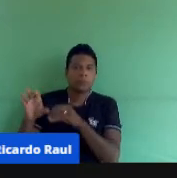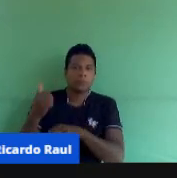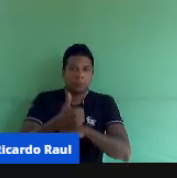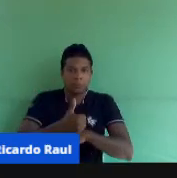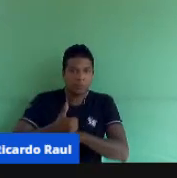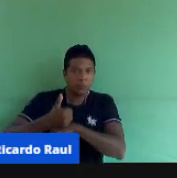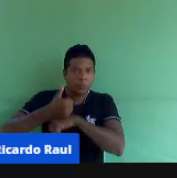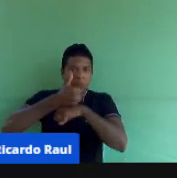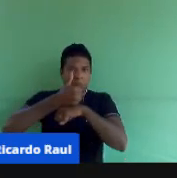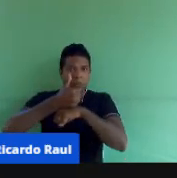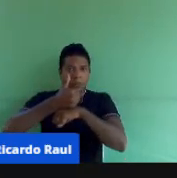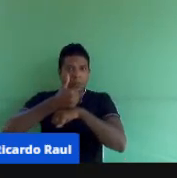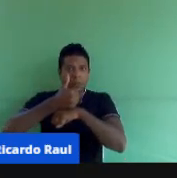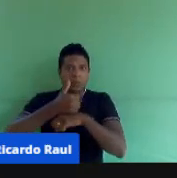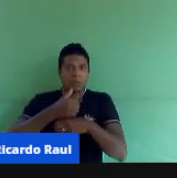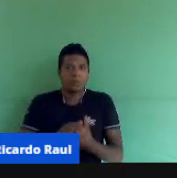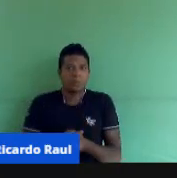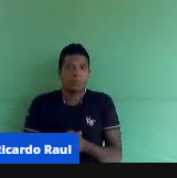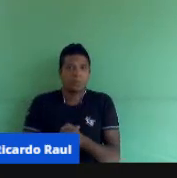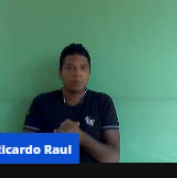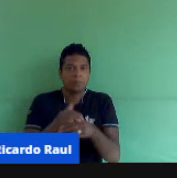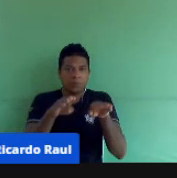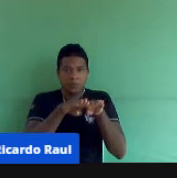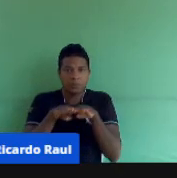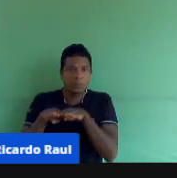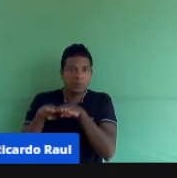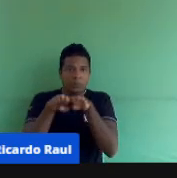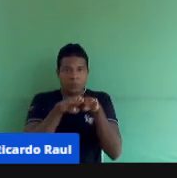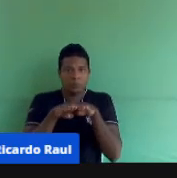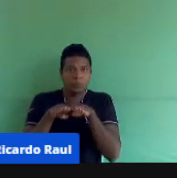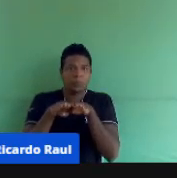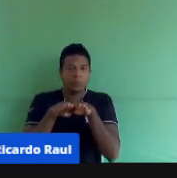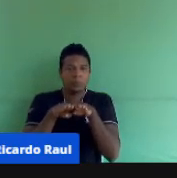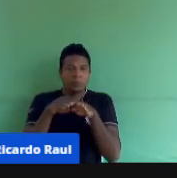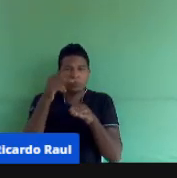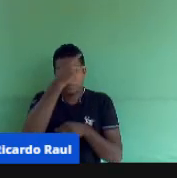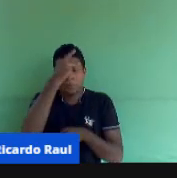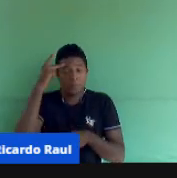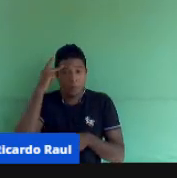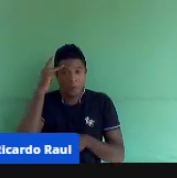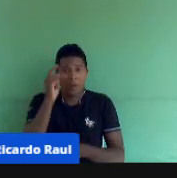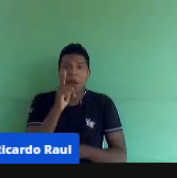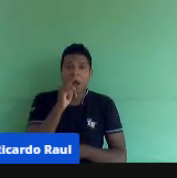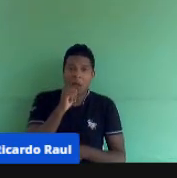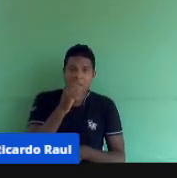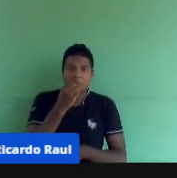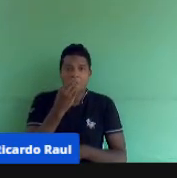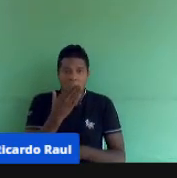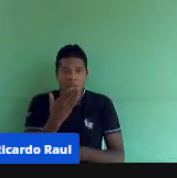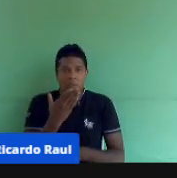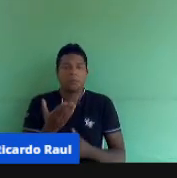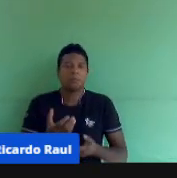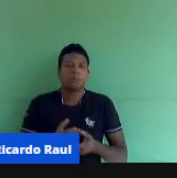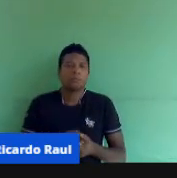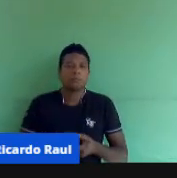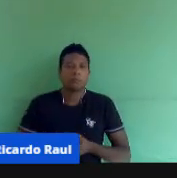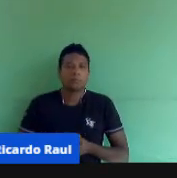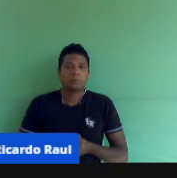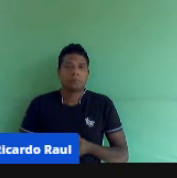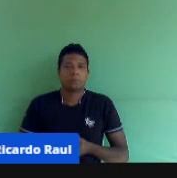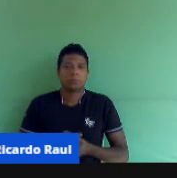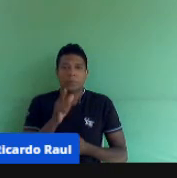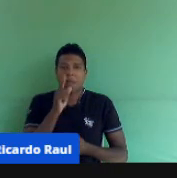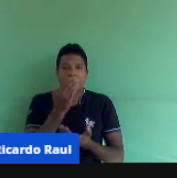qualidade, igualdade de gênero nós temos aí no 5, água potável e saneamento. Então, o pessoal fala que a água